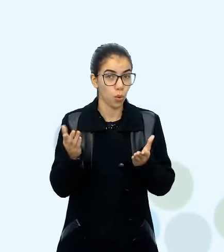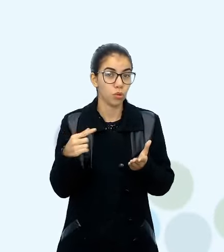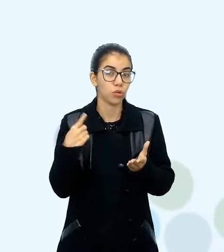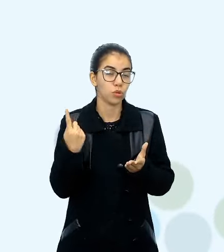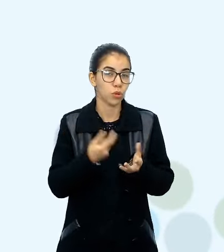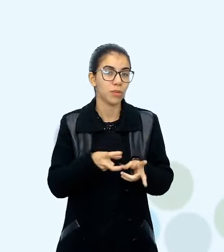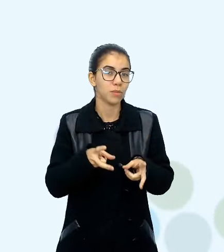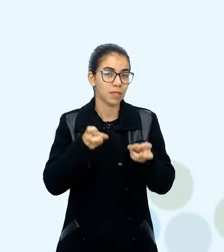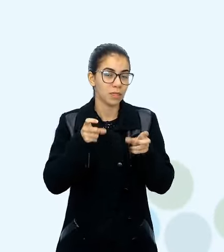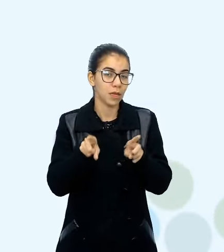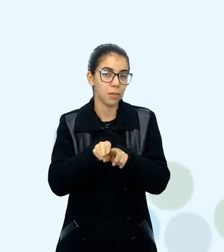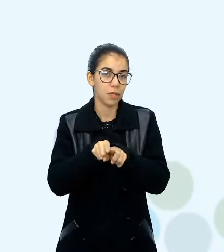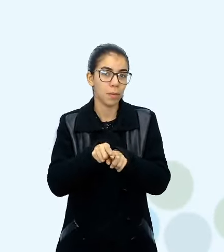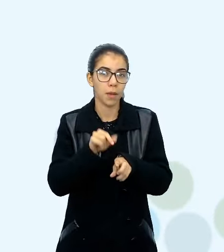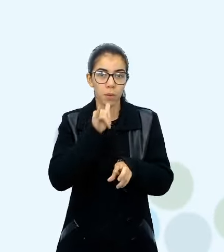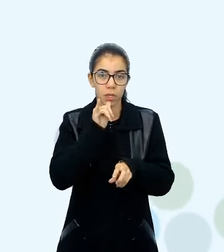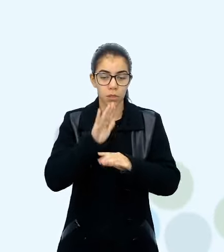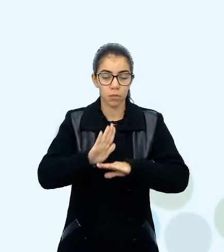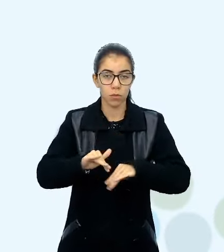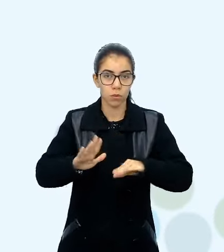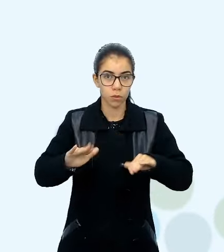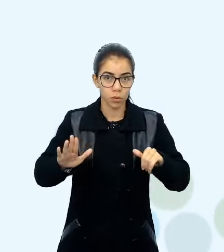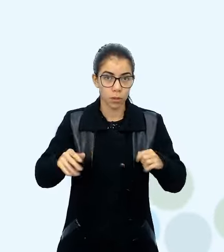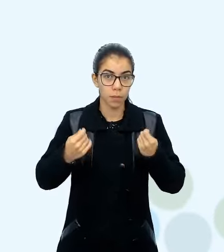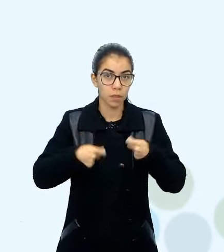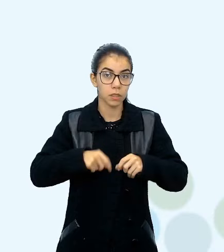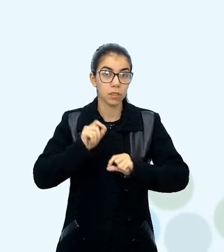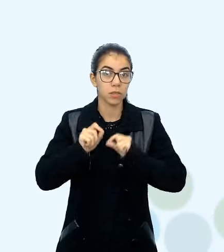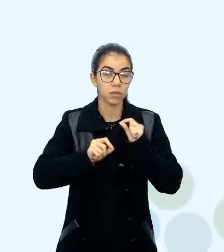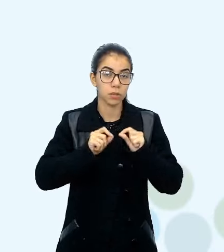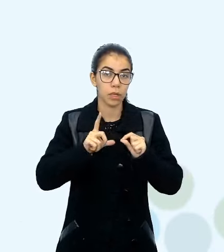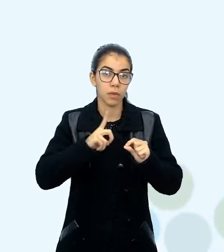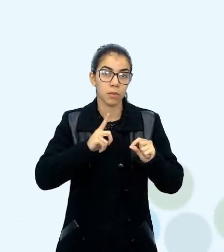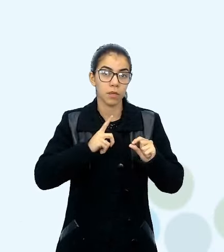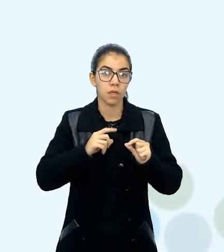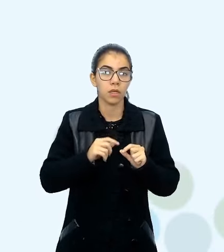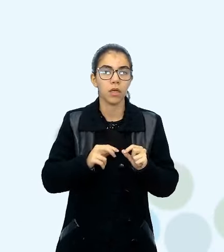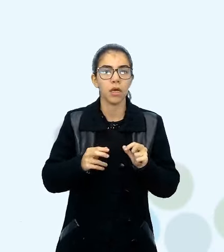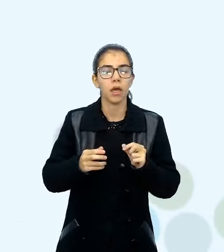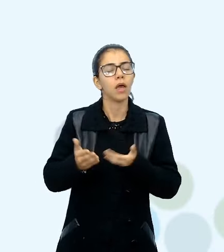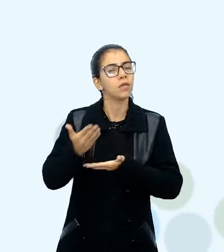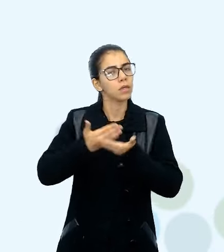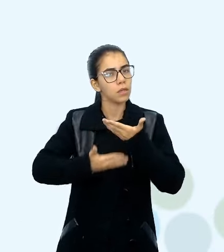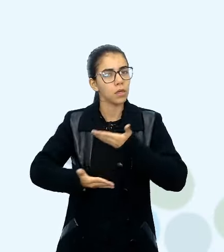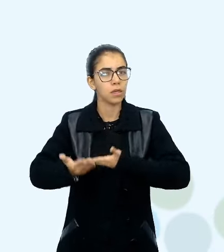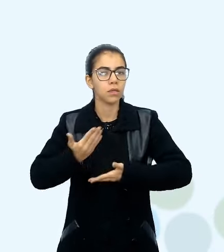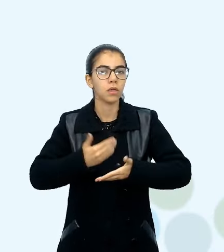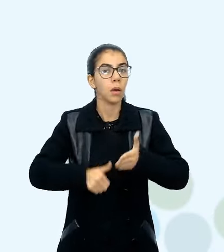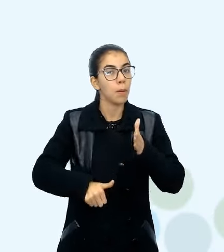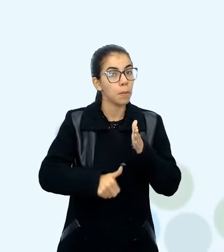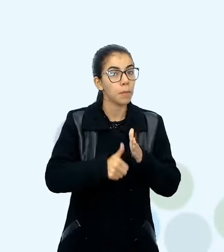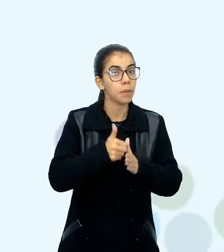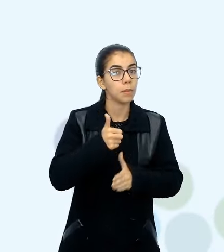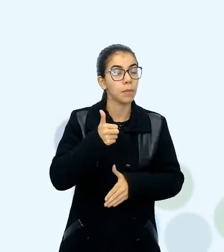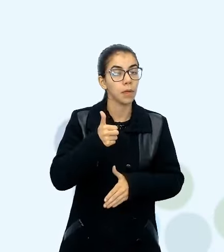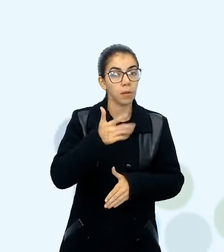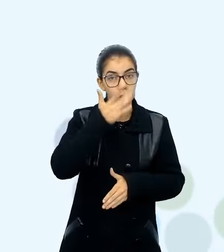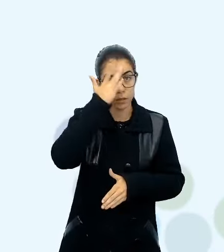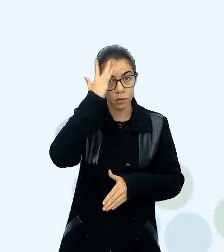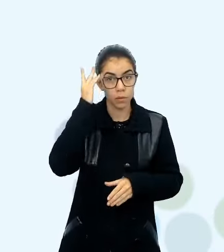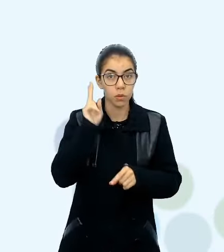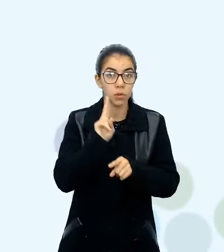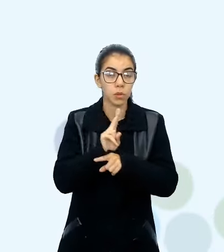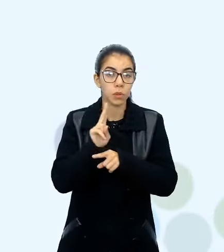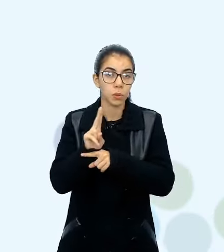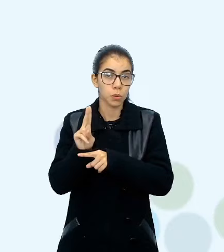né? Quanto que a criança precisa ter essa interação primeiro com os seus cuidadores, né? Porque